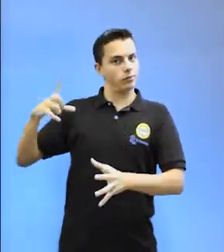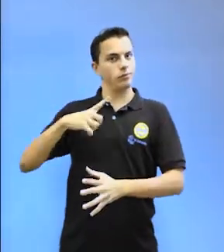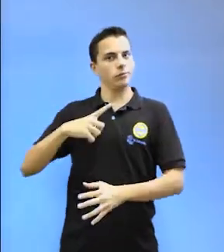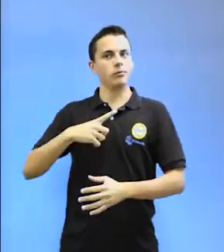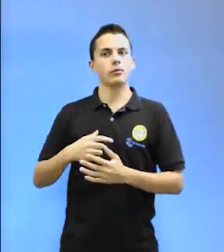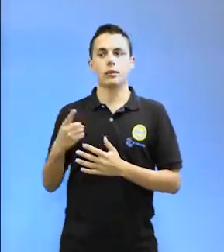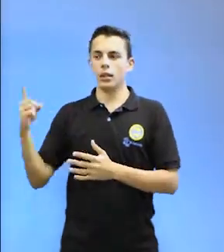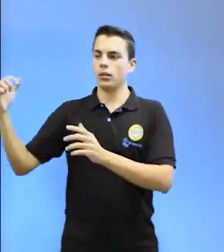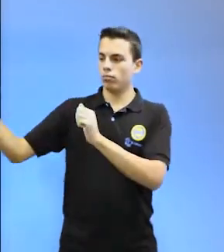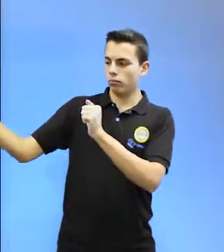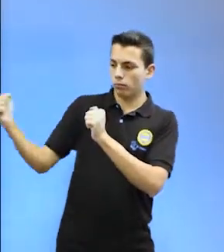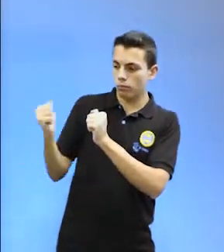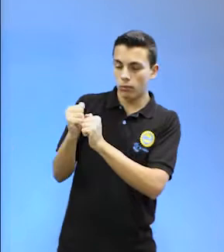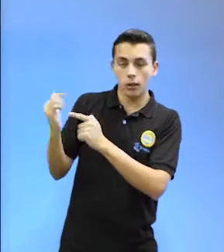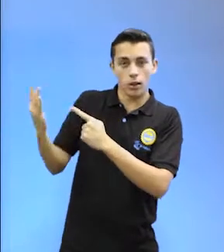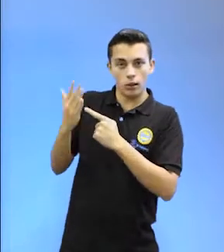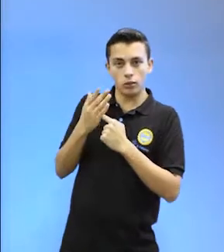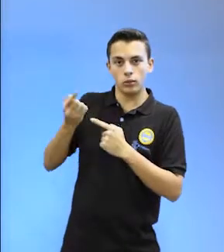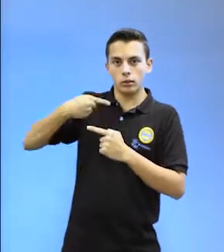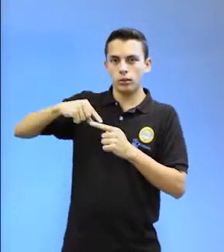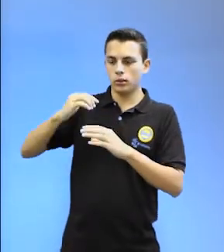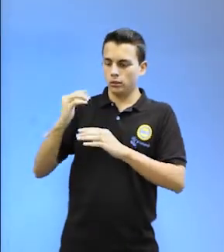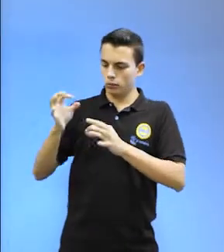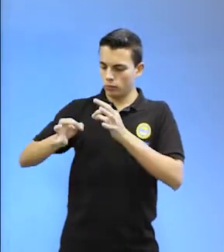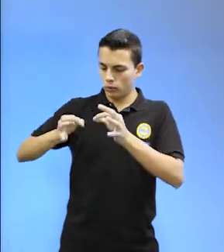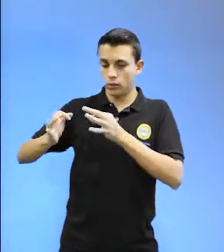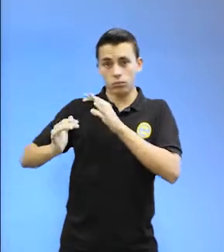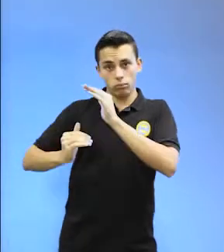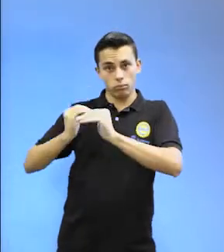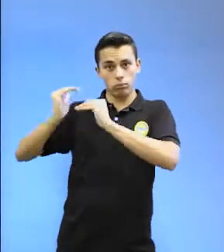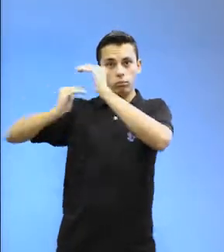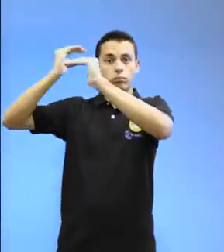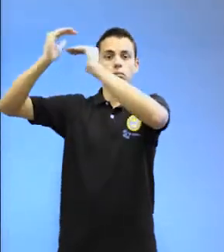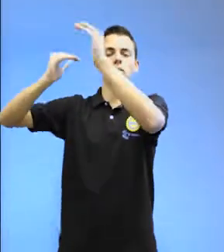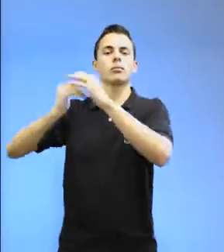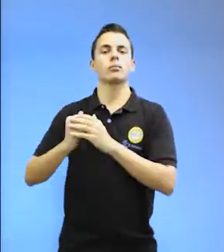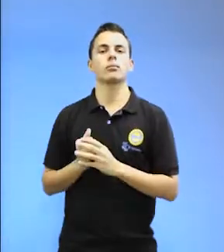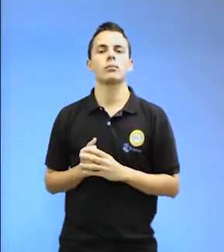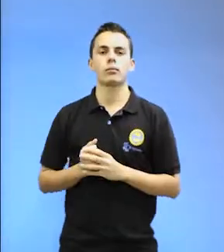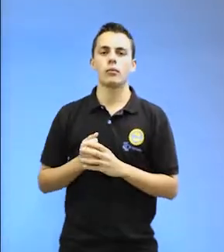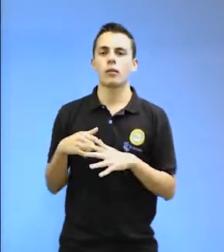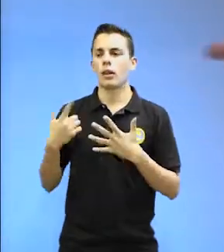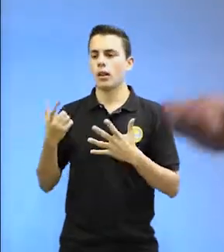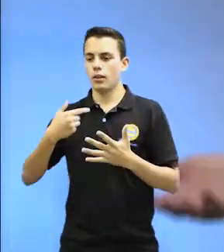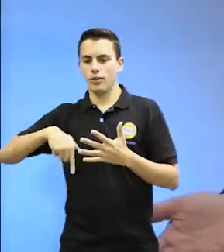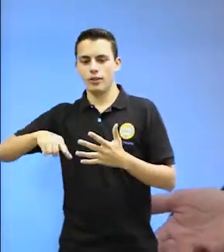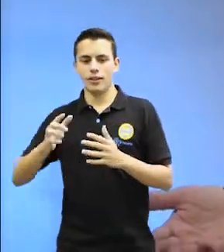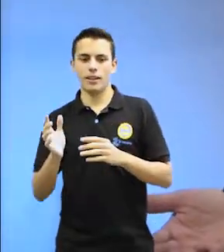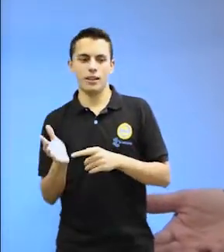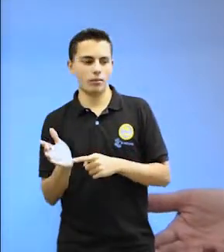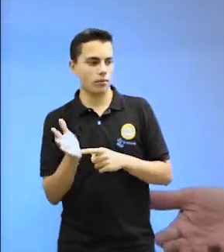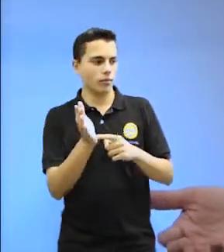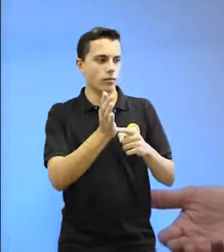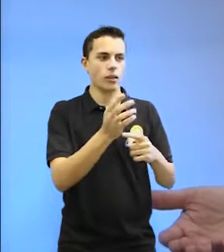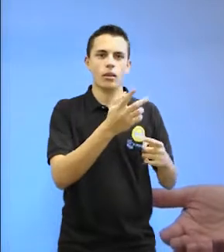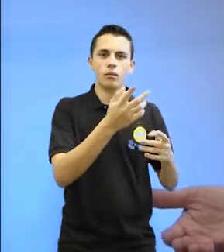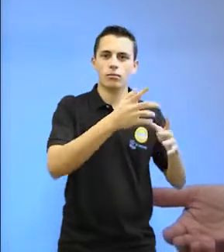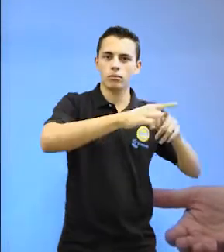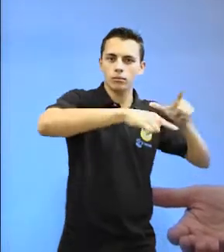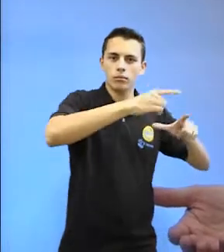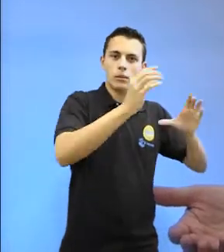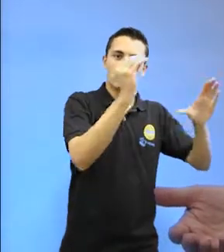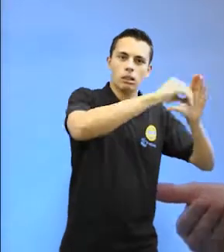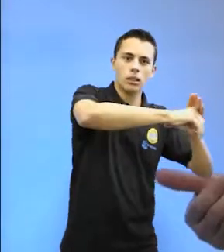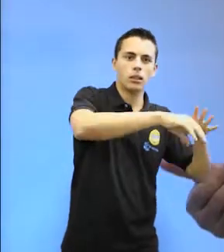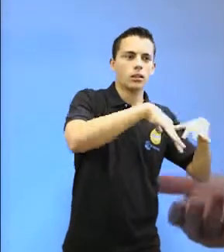com a gente para desenvolver esses projetos e oferecer, seja no ambiente corporativo, seja também nas escolas. No